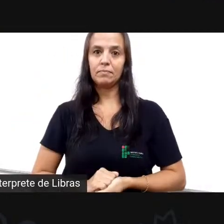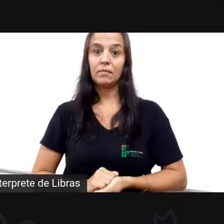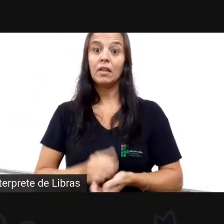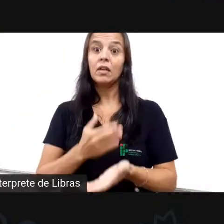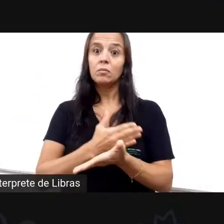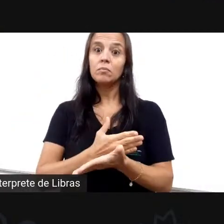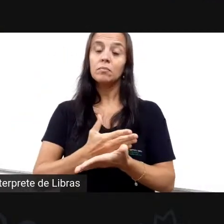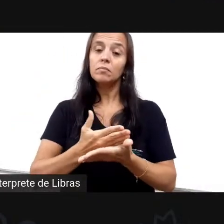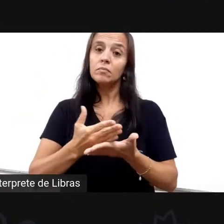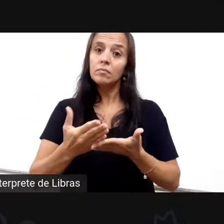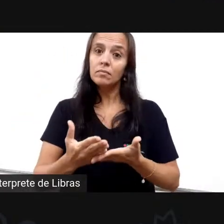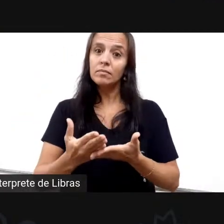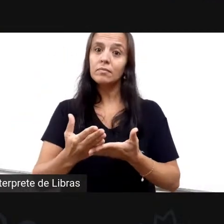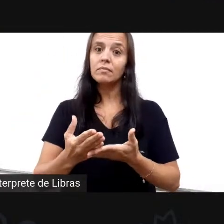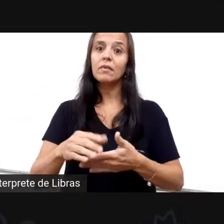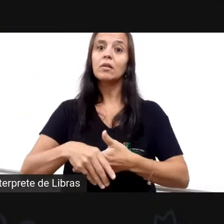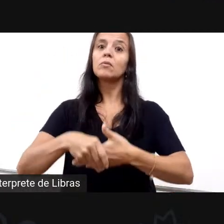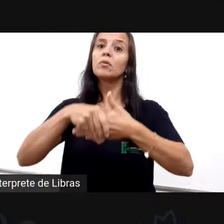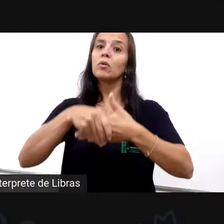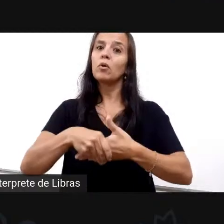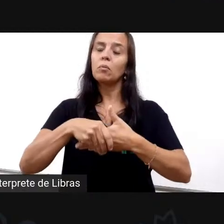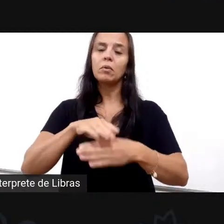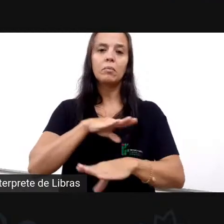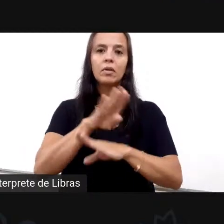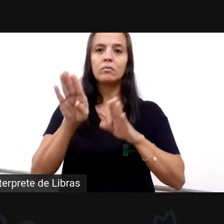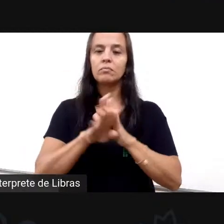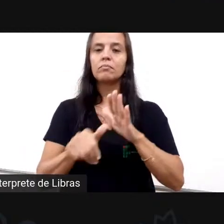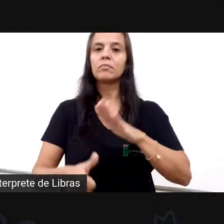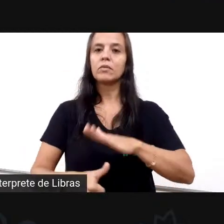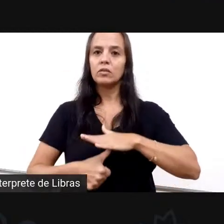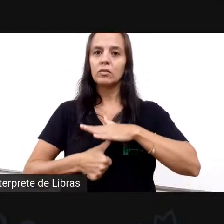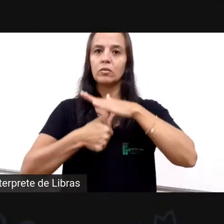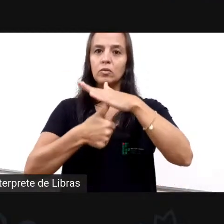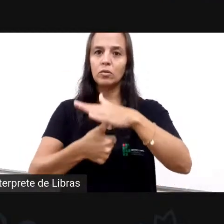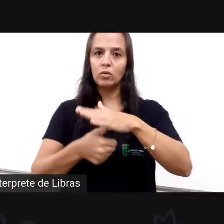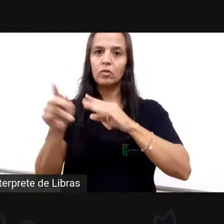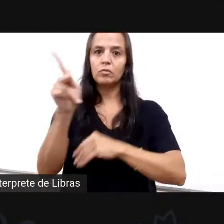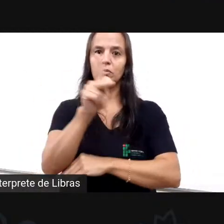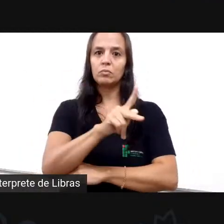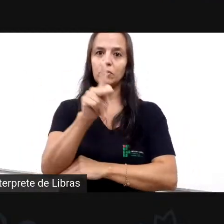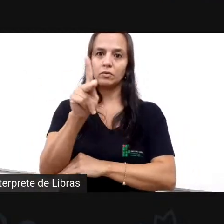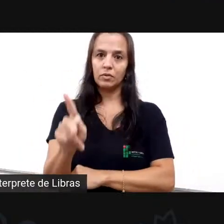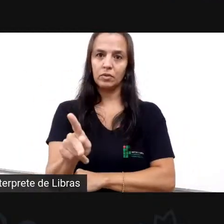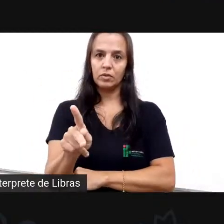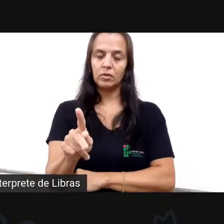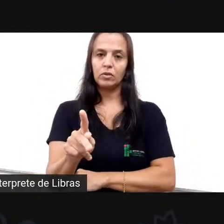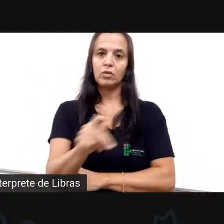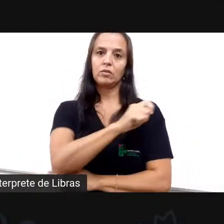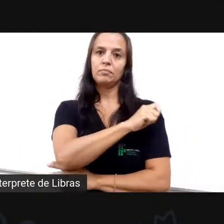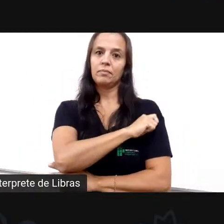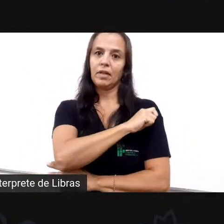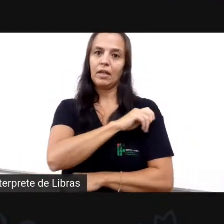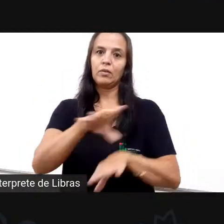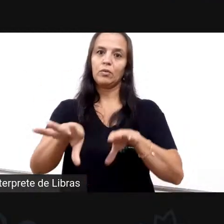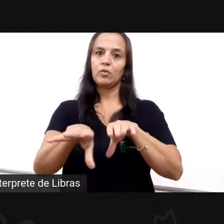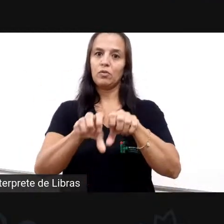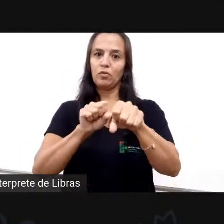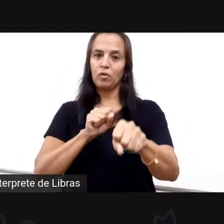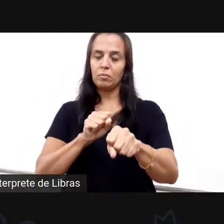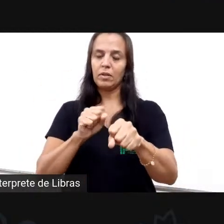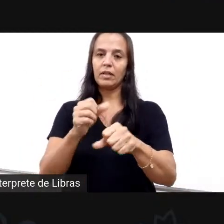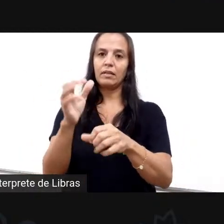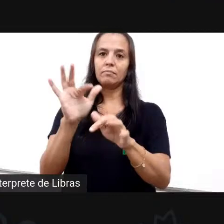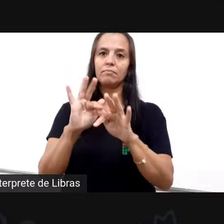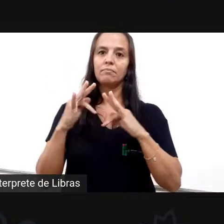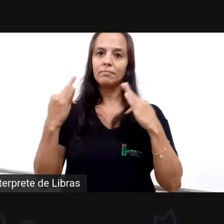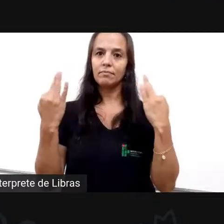inicialmente cumprimento as autoridades presentes, os professores, estudantes formandos, familiares